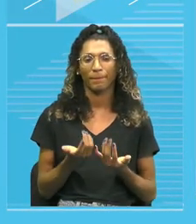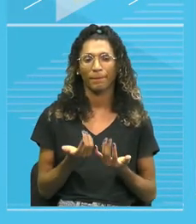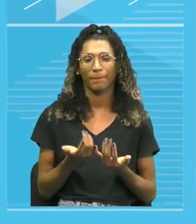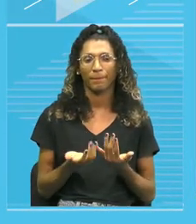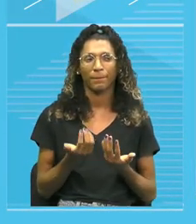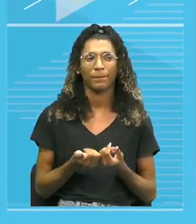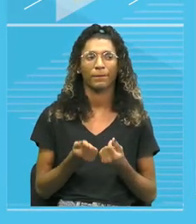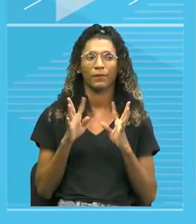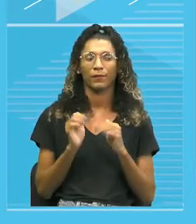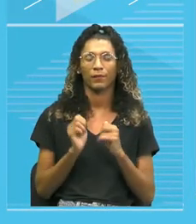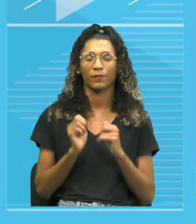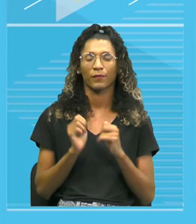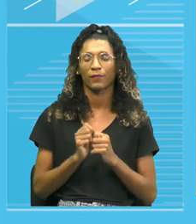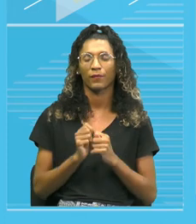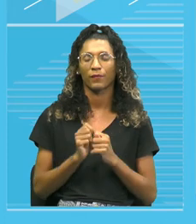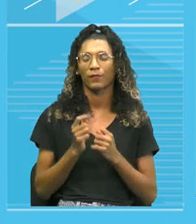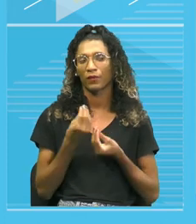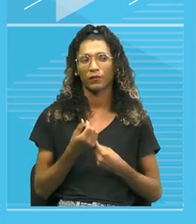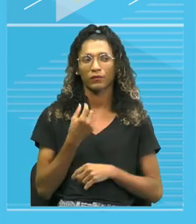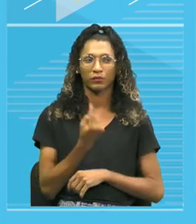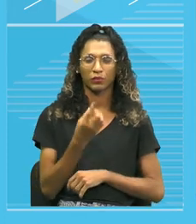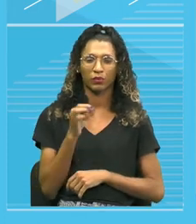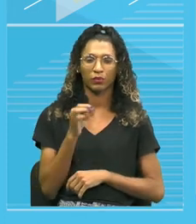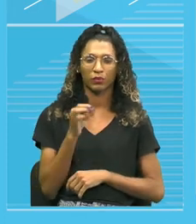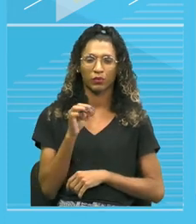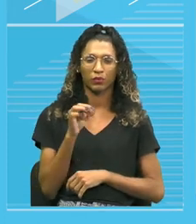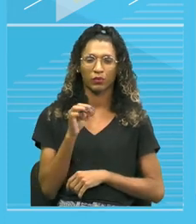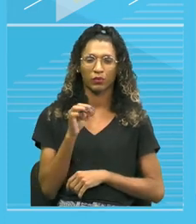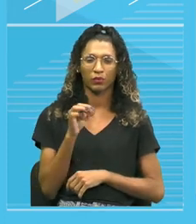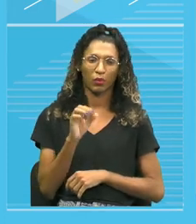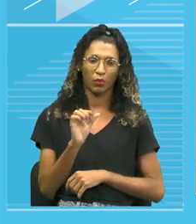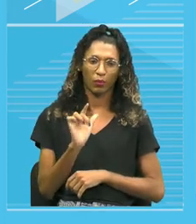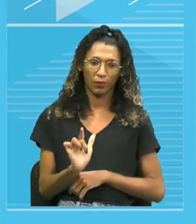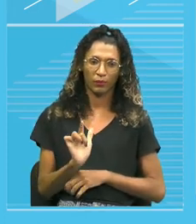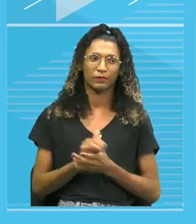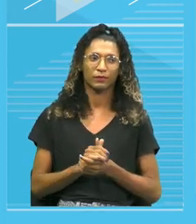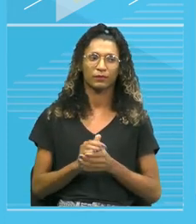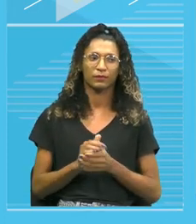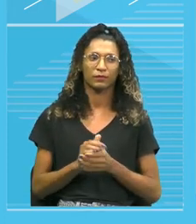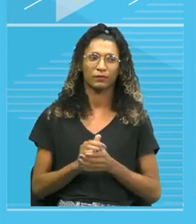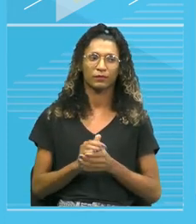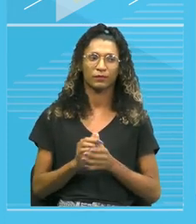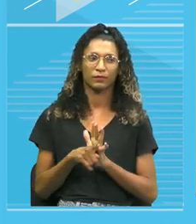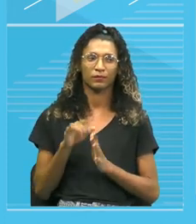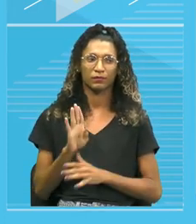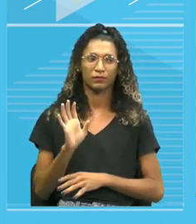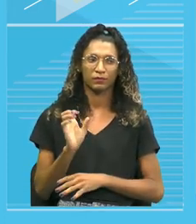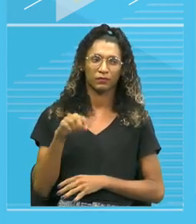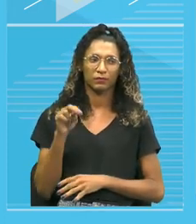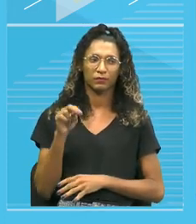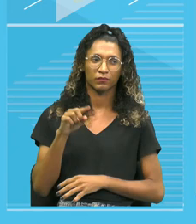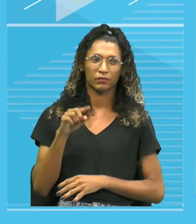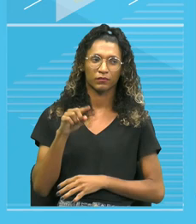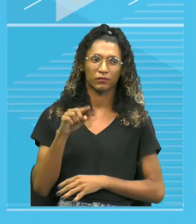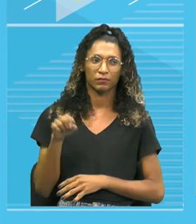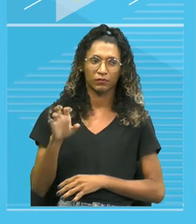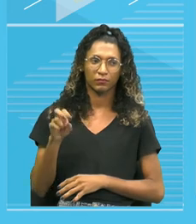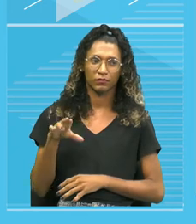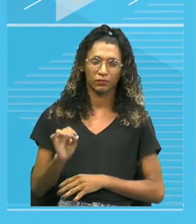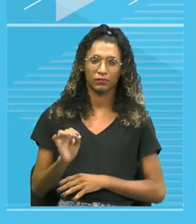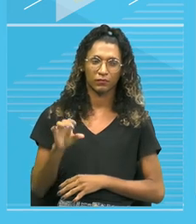completa de um mol de benzeno o benzeno é esse aqui